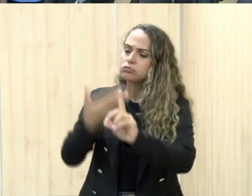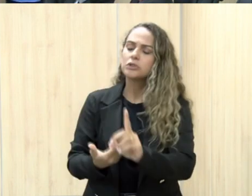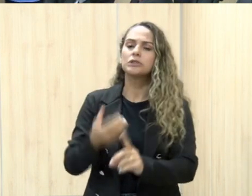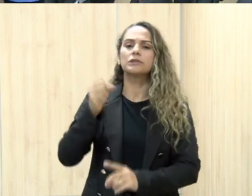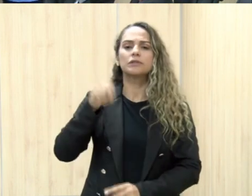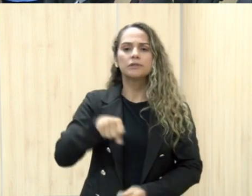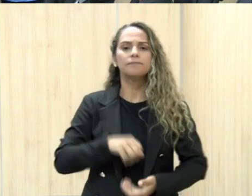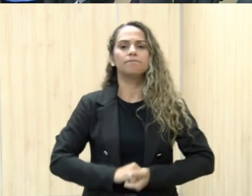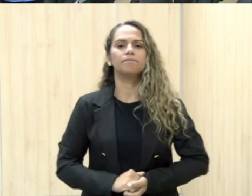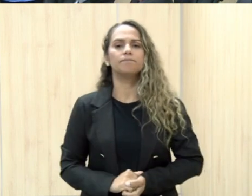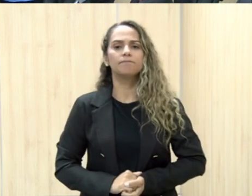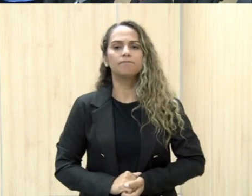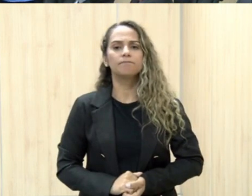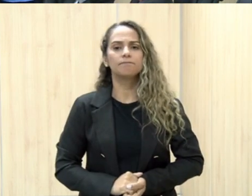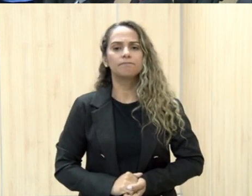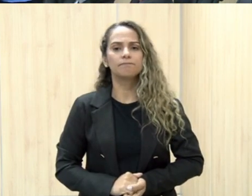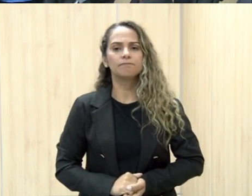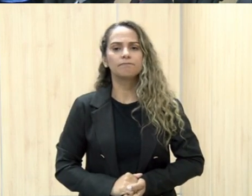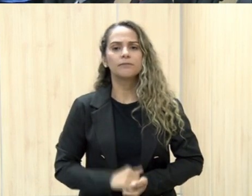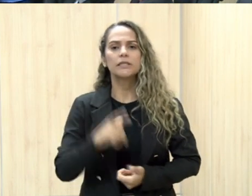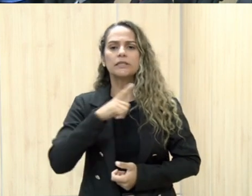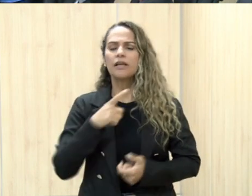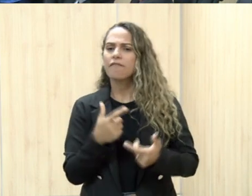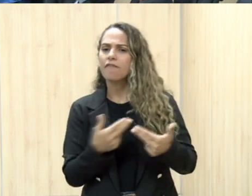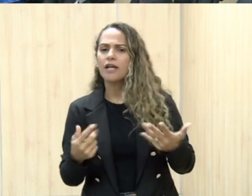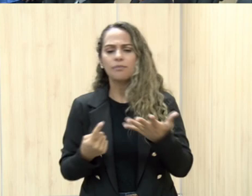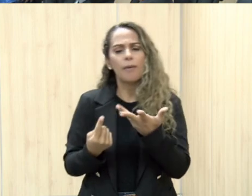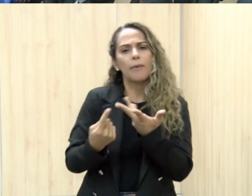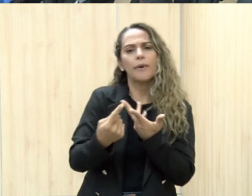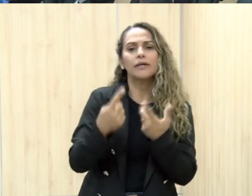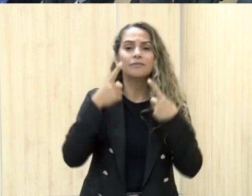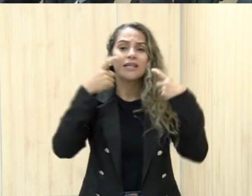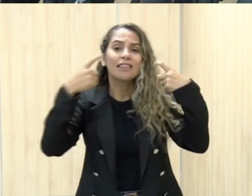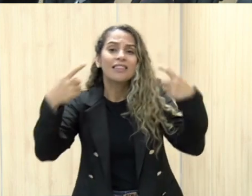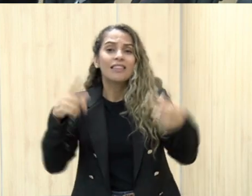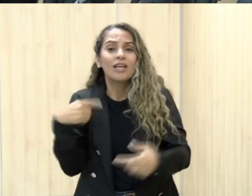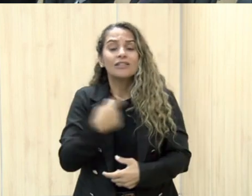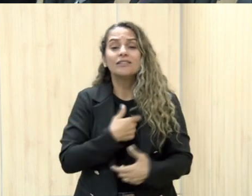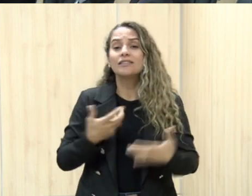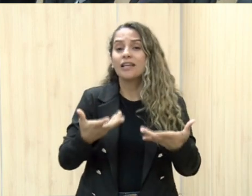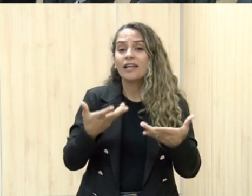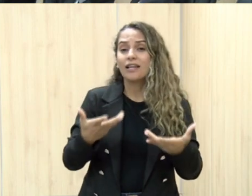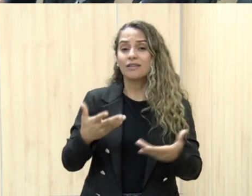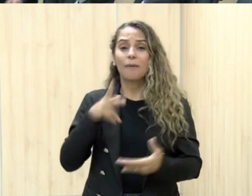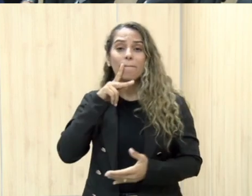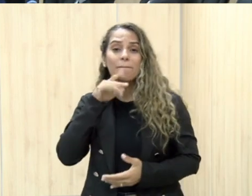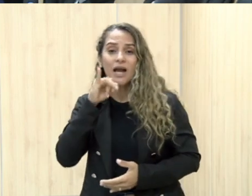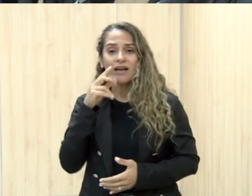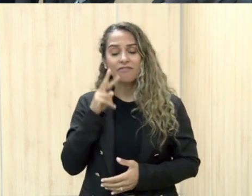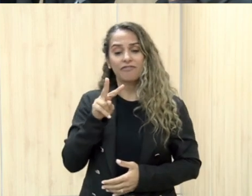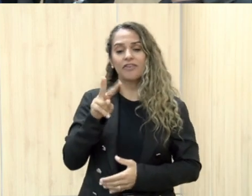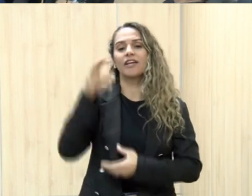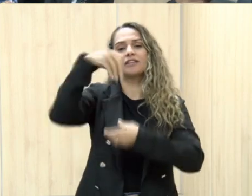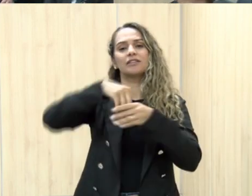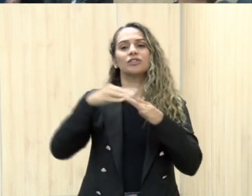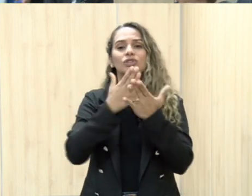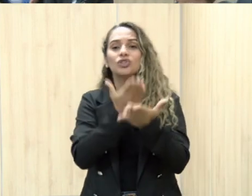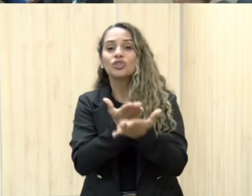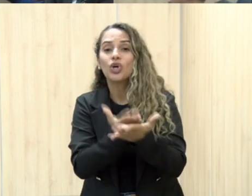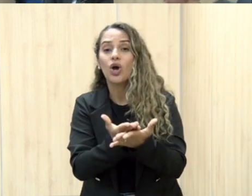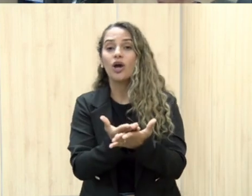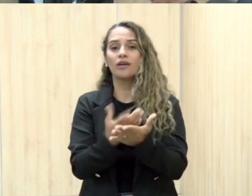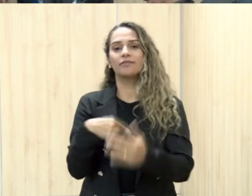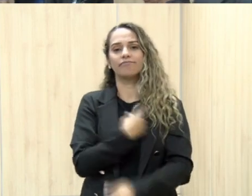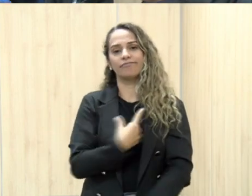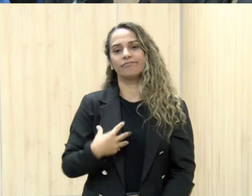dúvidas traz aqui uma série de expectativas que nós pais gostaríamos de ver nas escolas dos nossos filhos